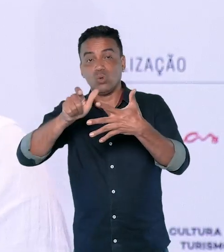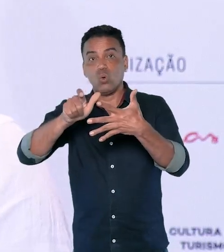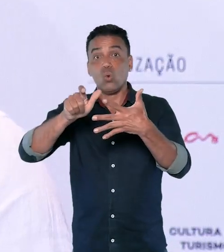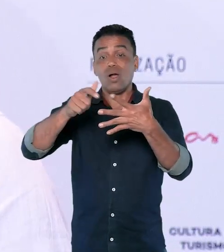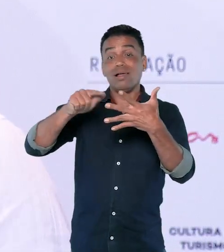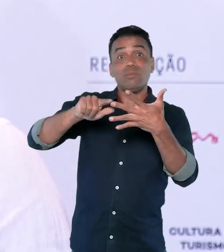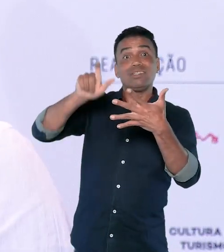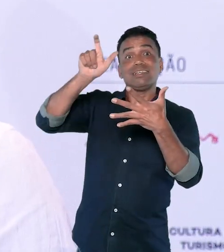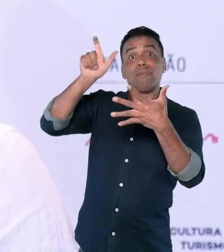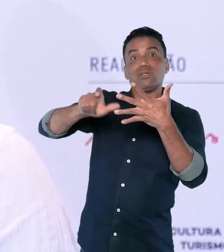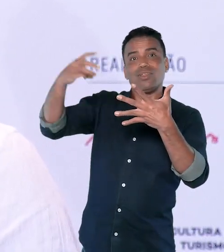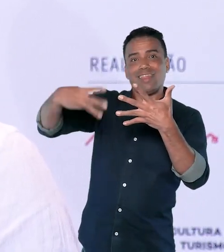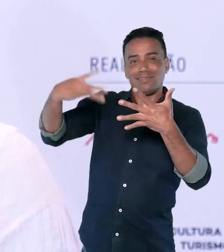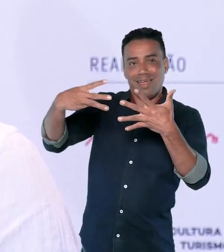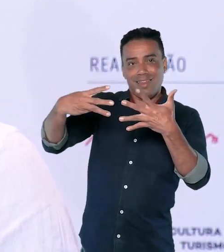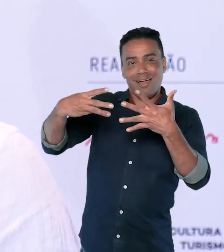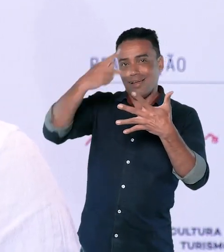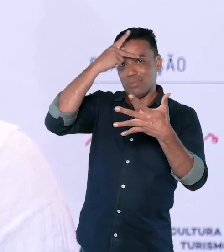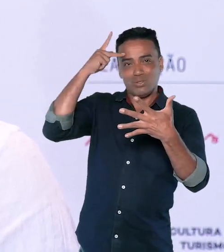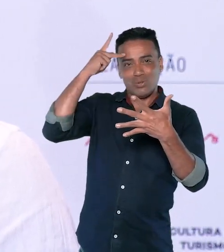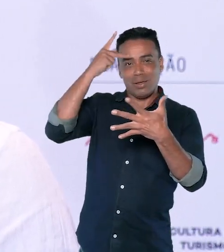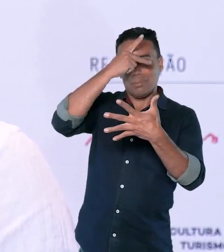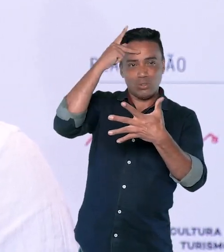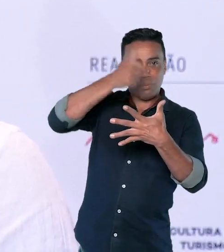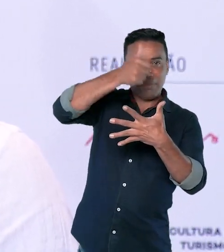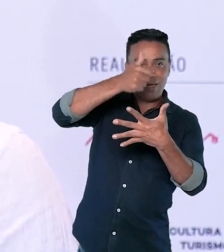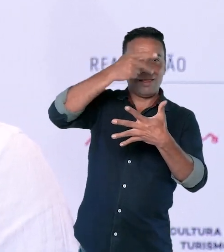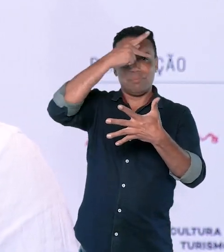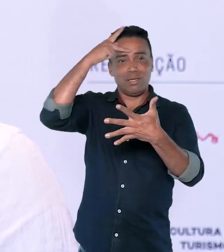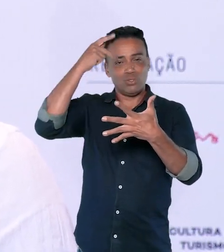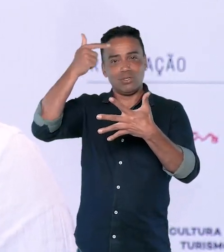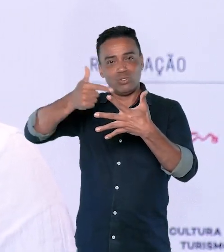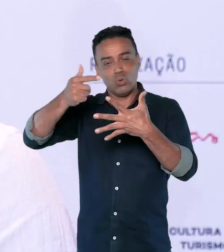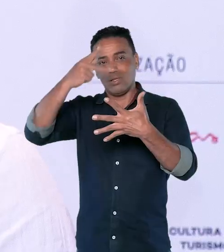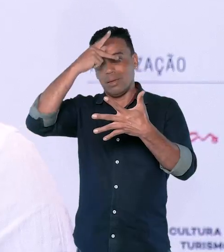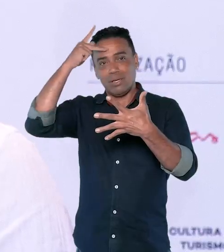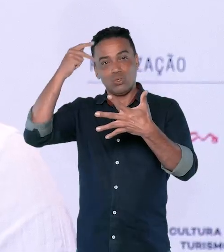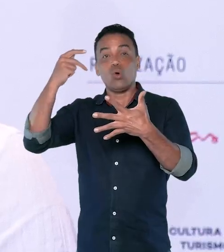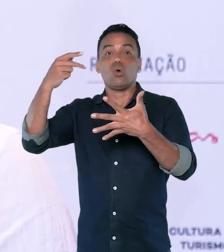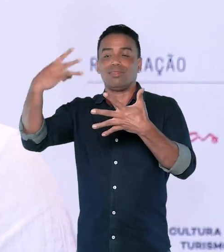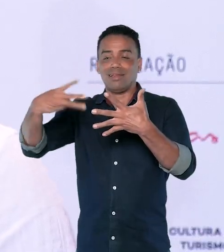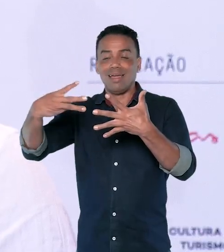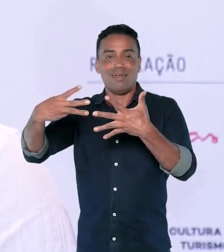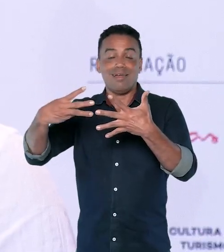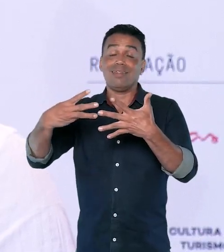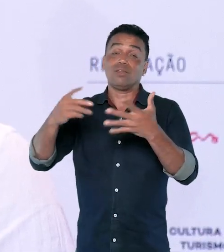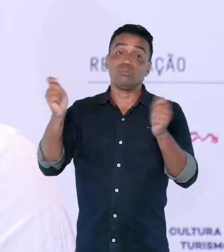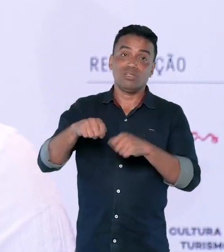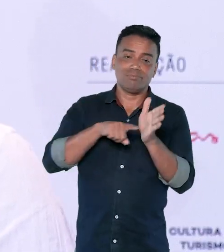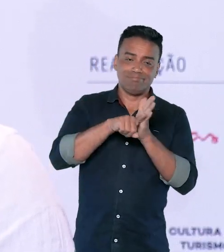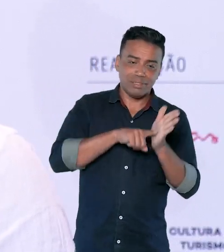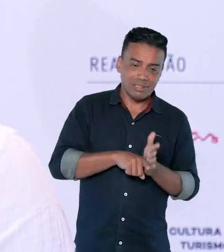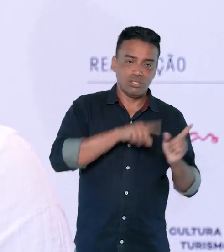para a terceira pessoa. Né? E isso só foi possível depois de um estudo